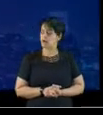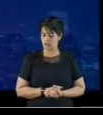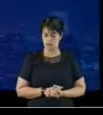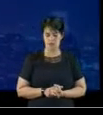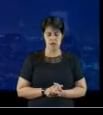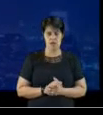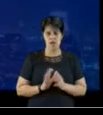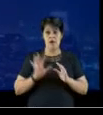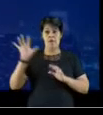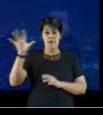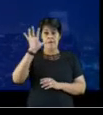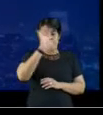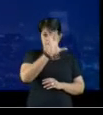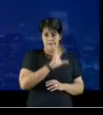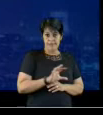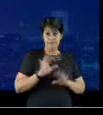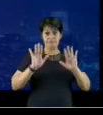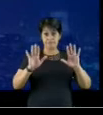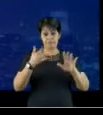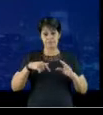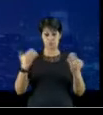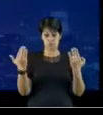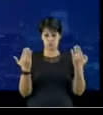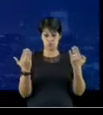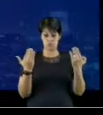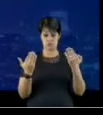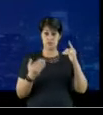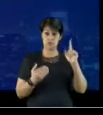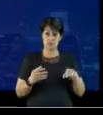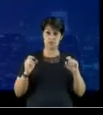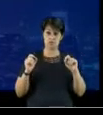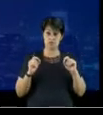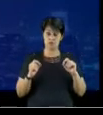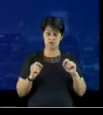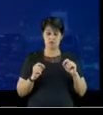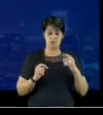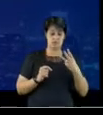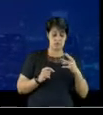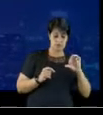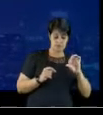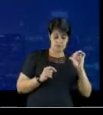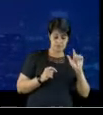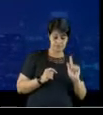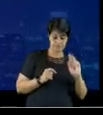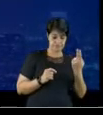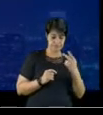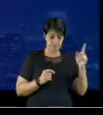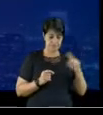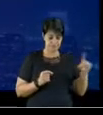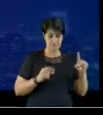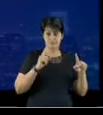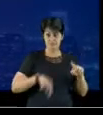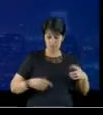A título de comparação, a faixa de 39 GHz é objeto de chamamento público em